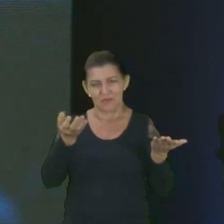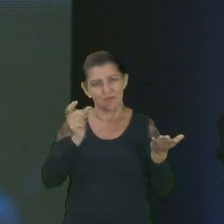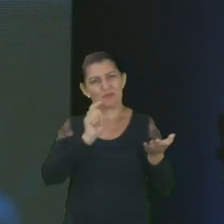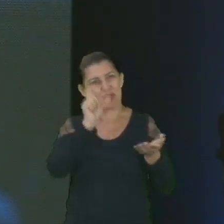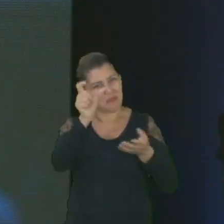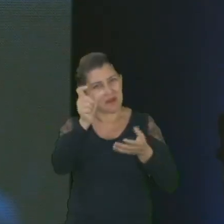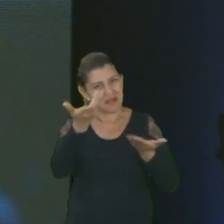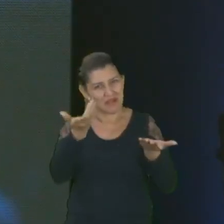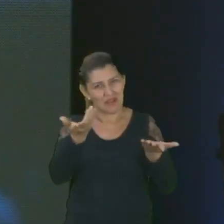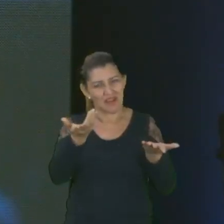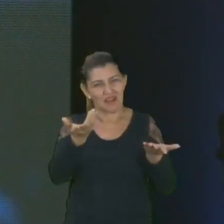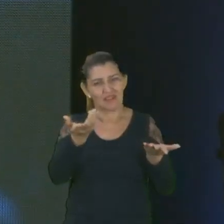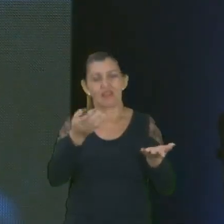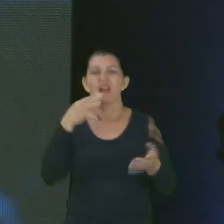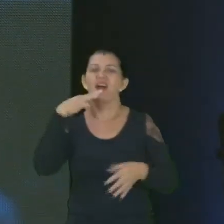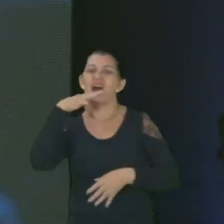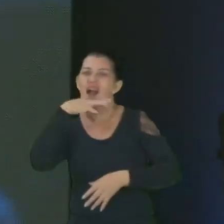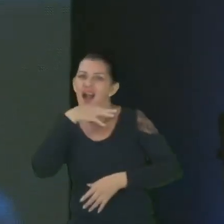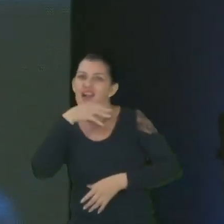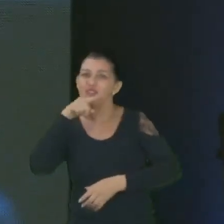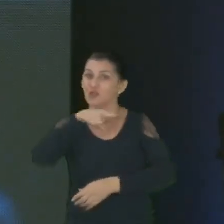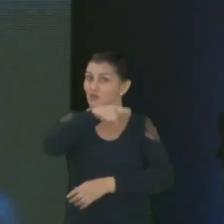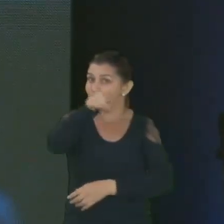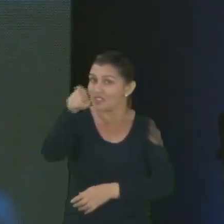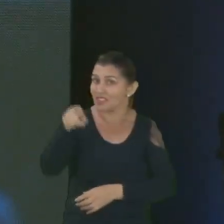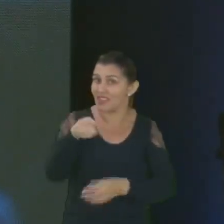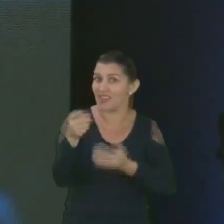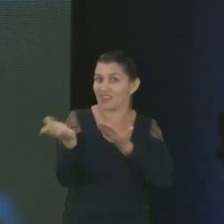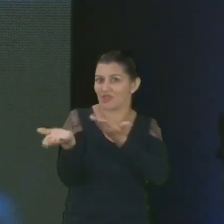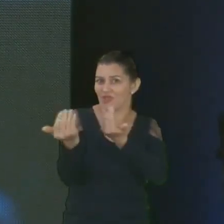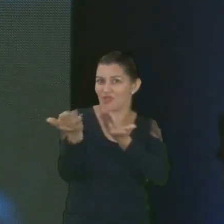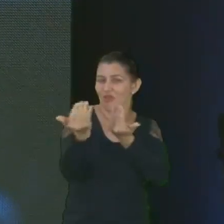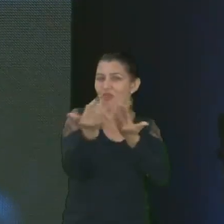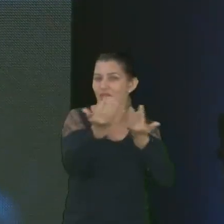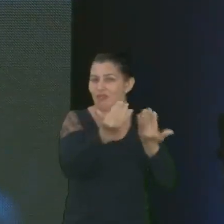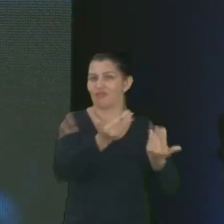Vou dizer de novo, eu acho vocês muito simpáticos, jovens.